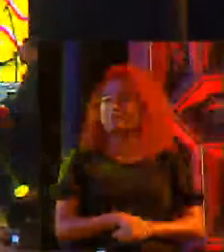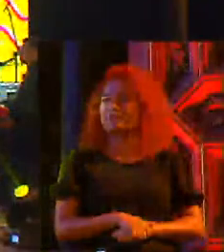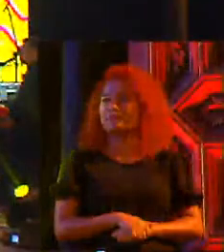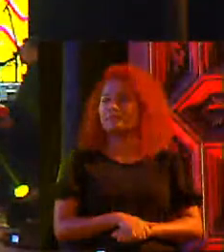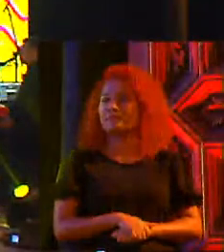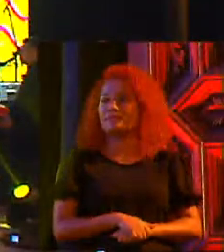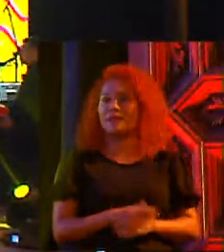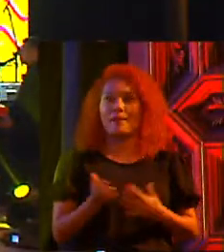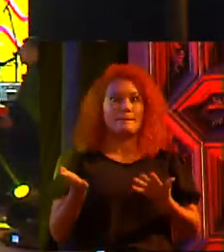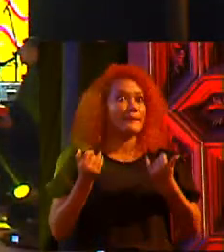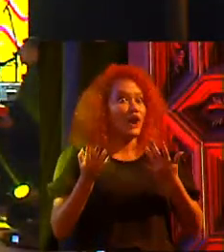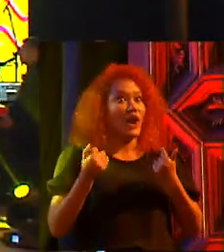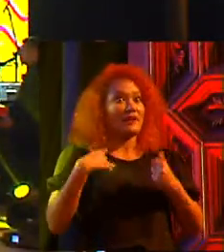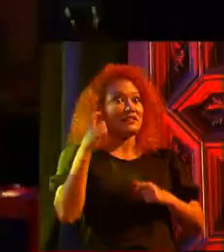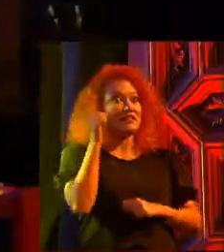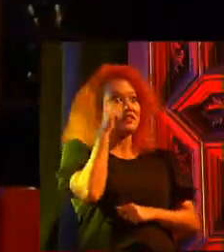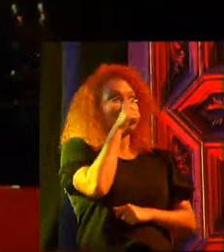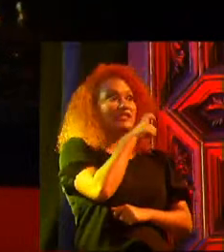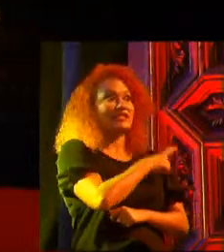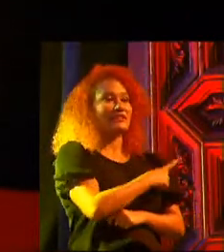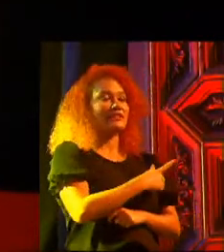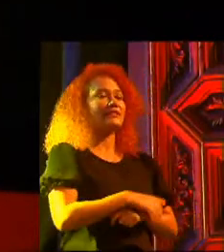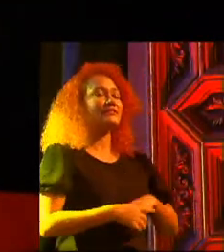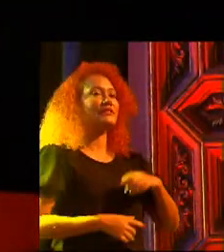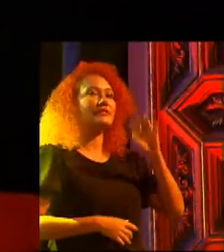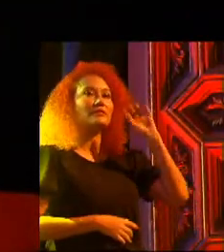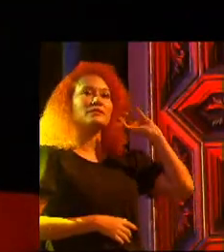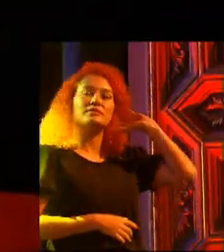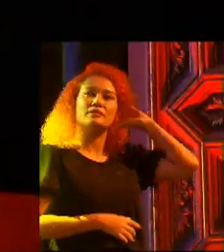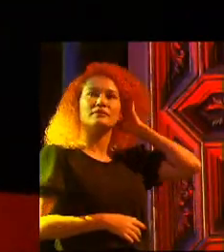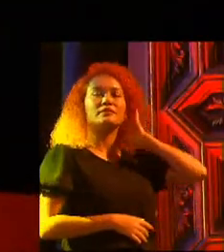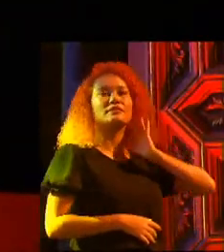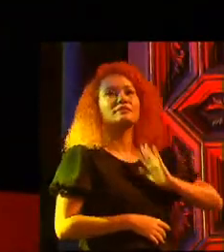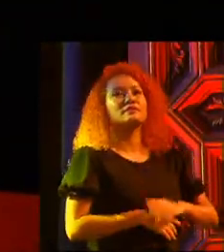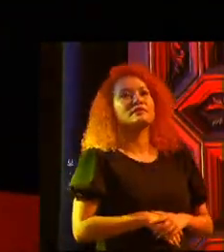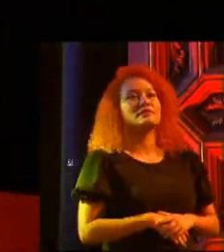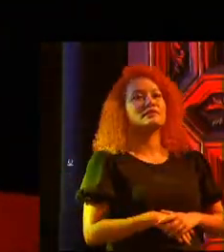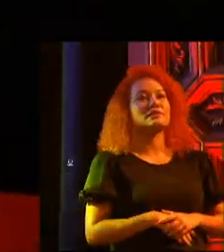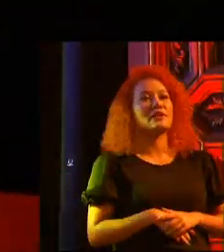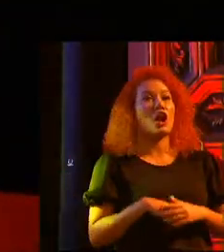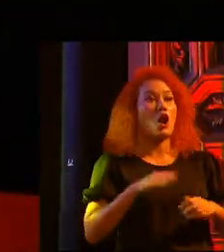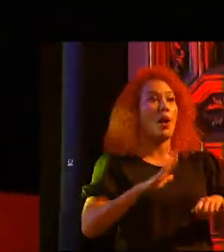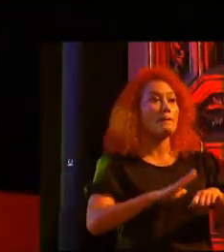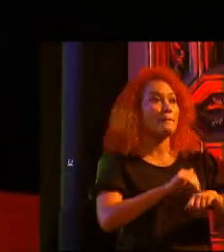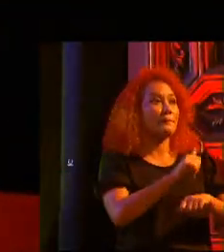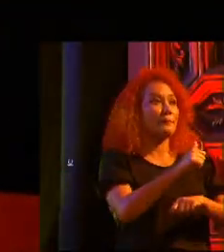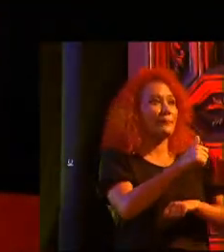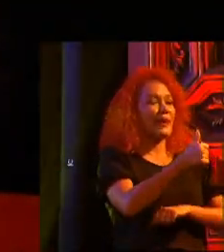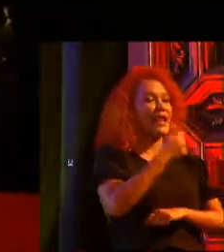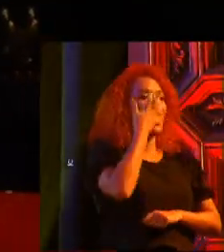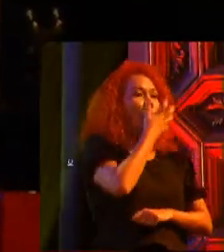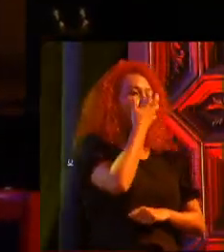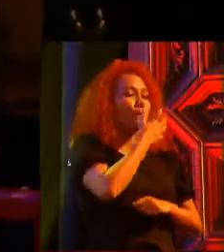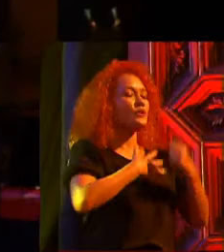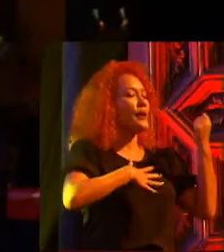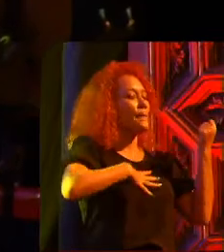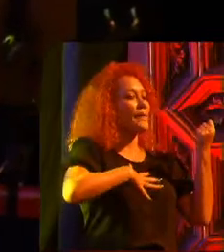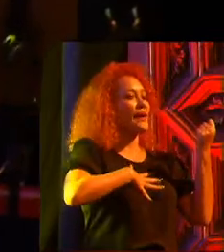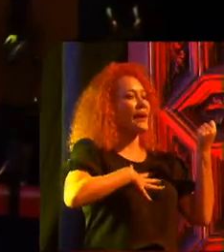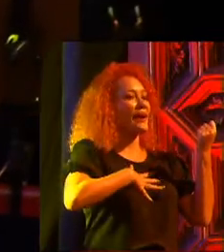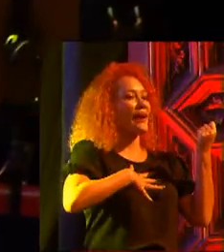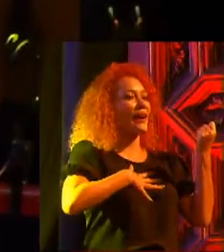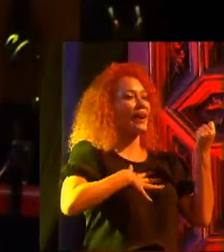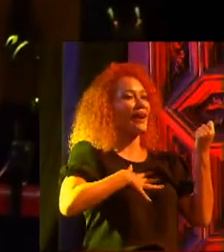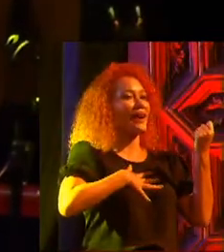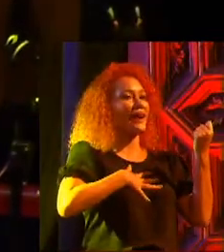Bora para esse momento difícil. Deixa eu ver. Bom, e o prêmio de melhor música brega vai para...